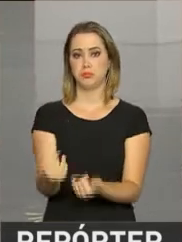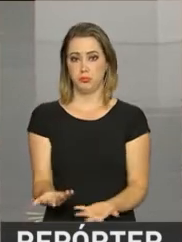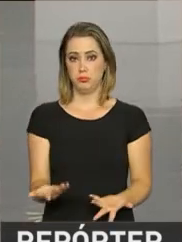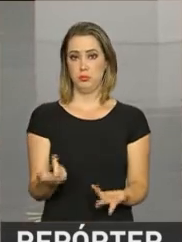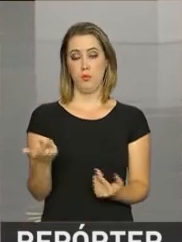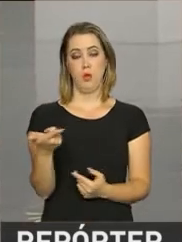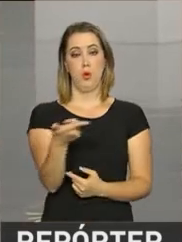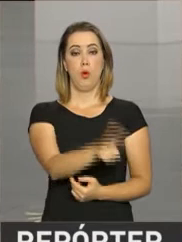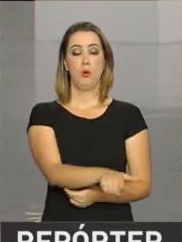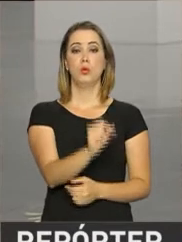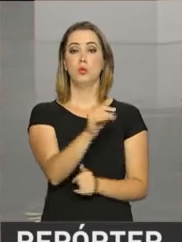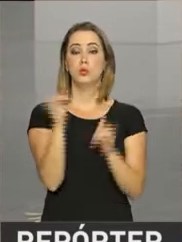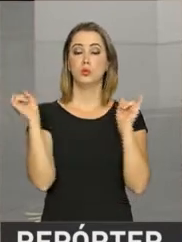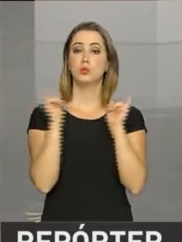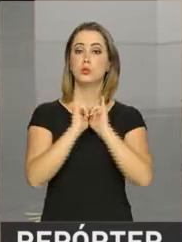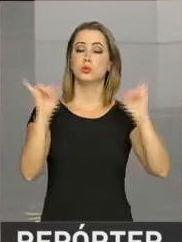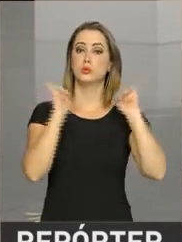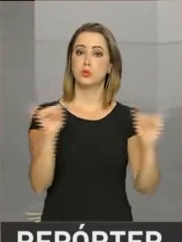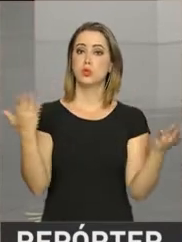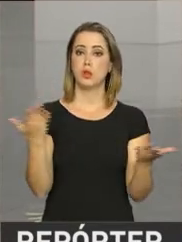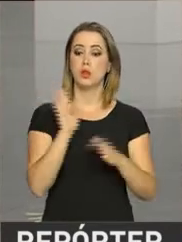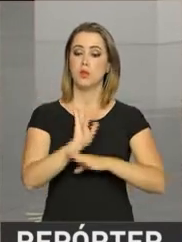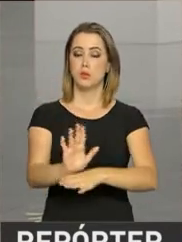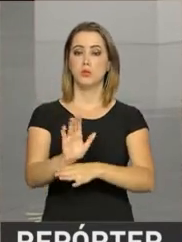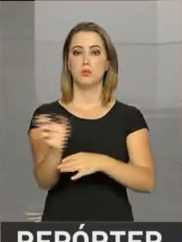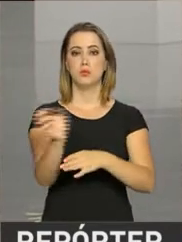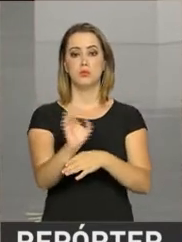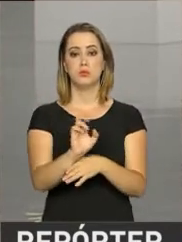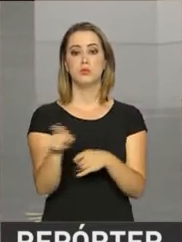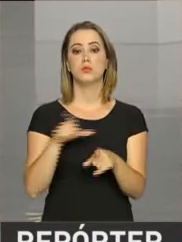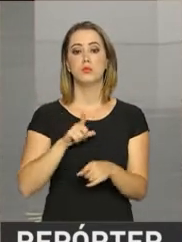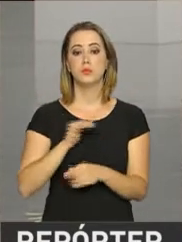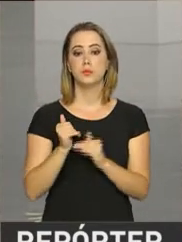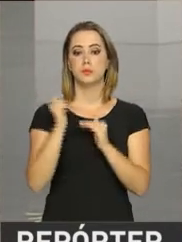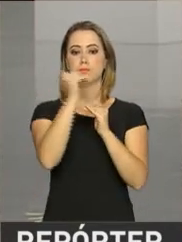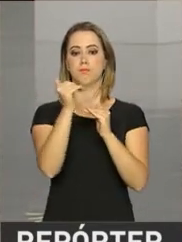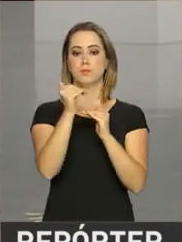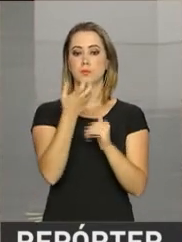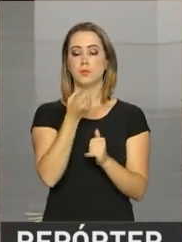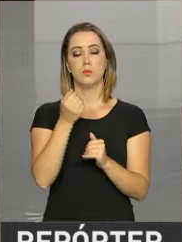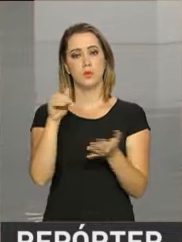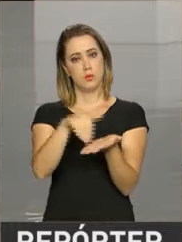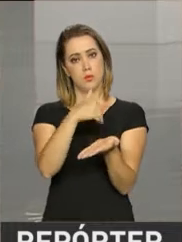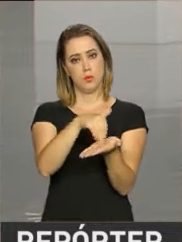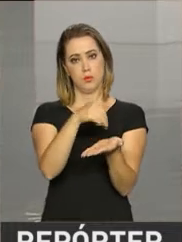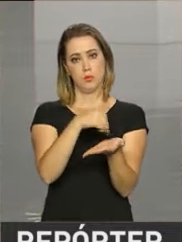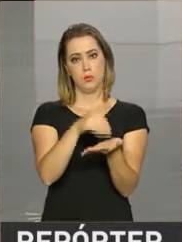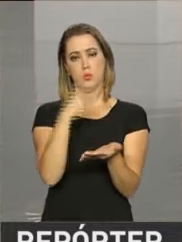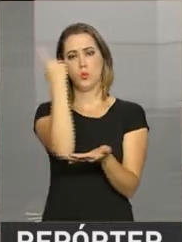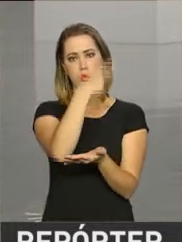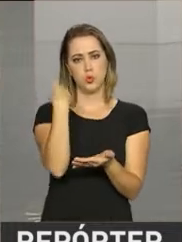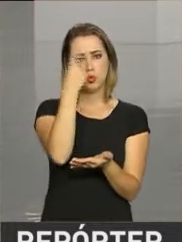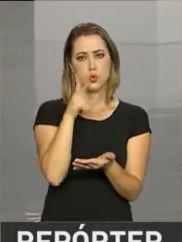lançada hoje pelo governo é essa que vai ajudar os estados a terem maior número de matrículas em tempo integral